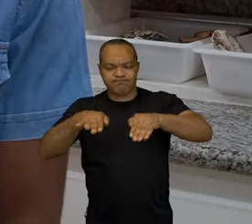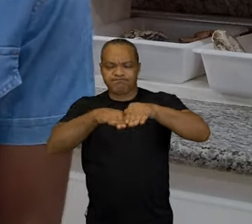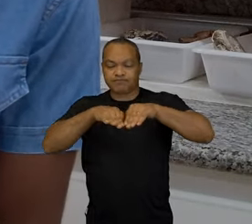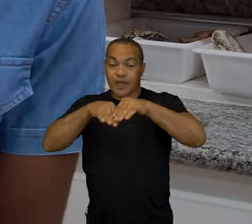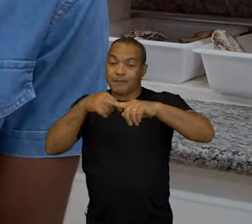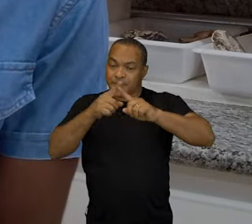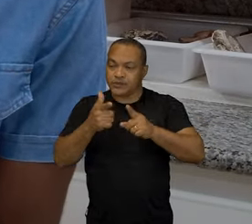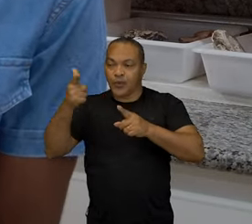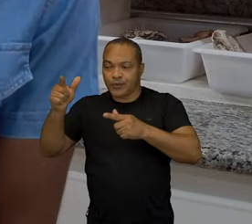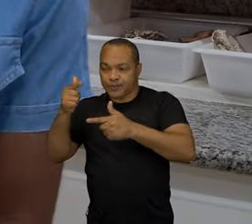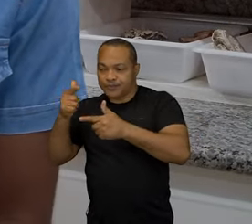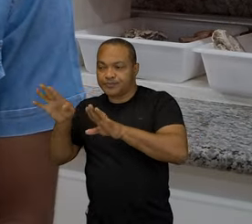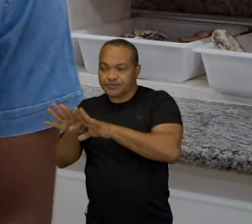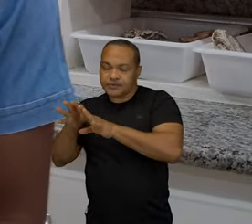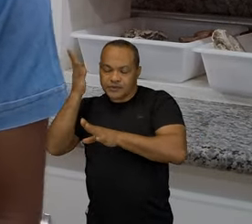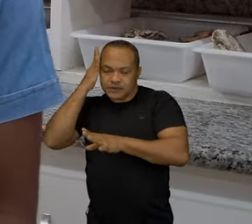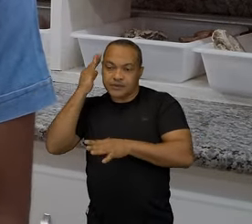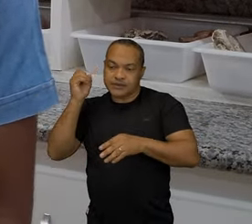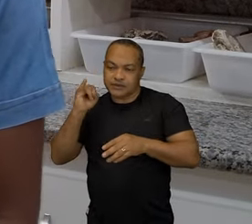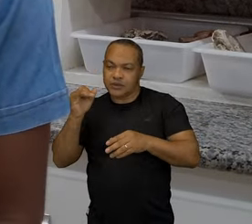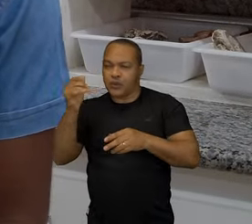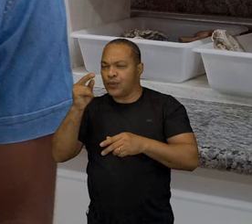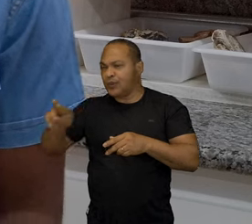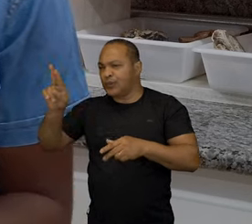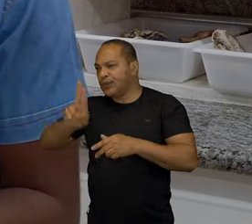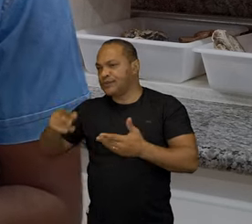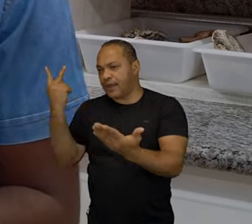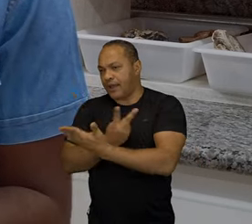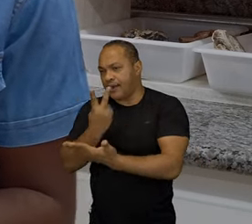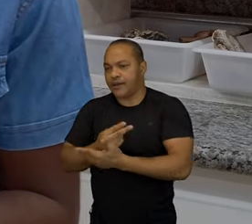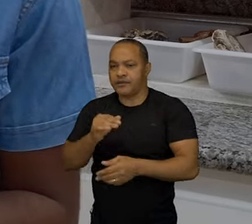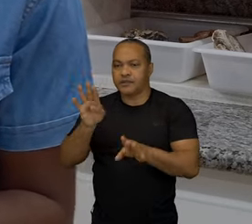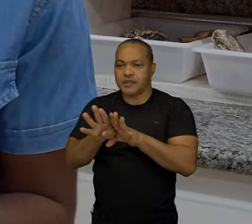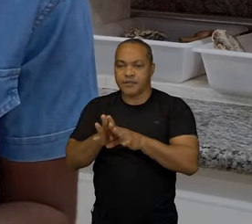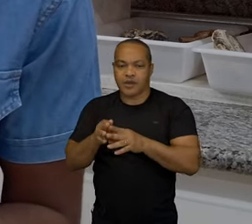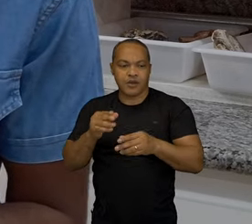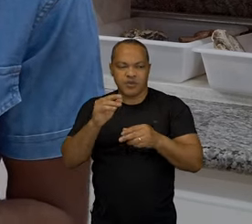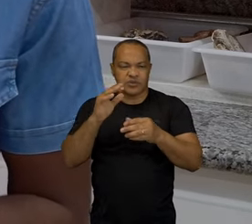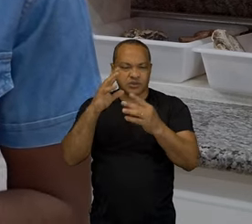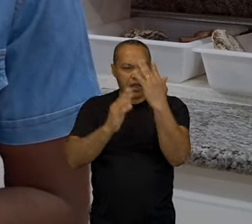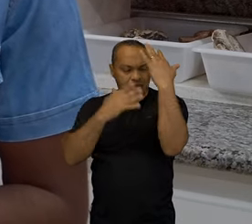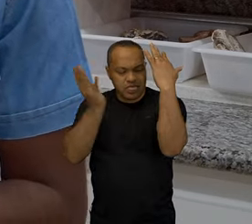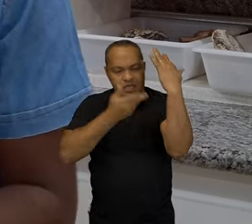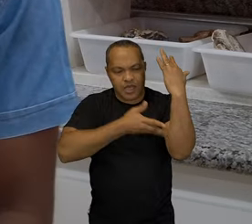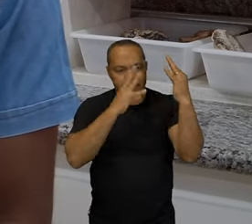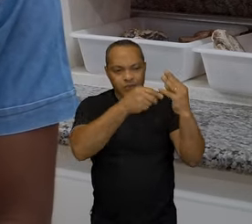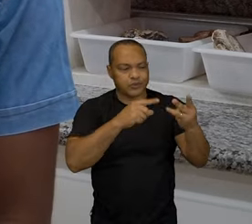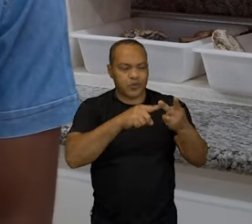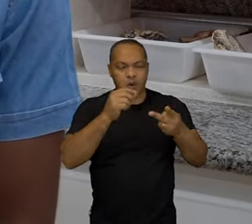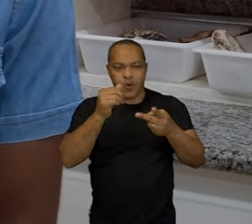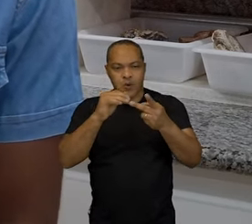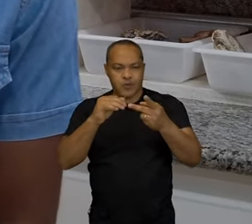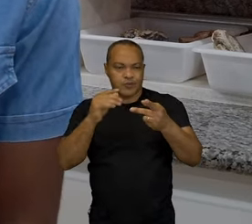Em contrapartida, quando a gente faz um uso inadequado, por exemplo, quando a gente ocupa as nascentes, quando a